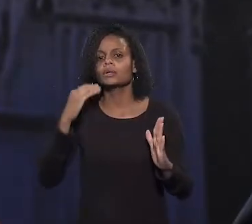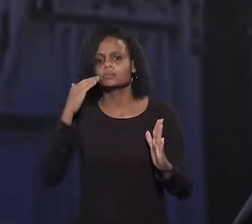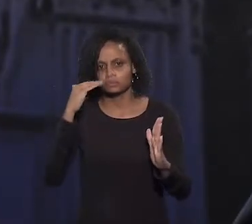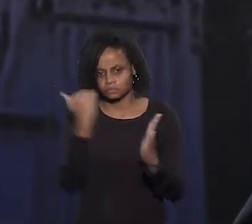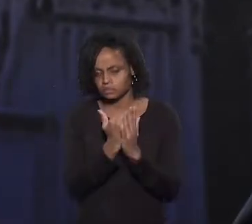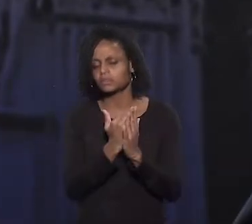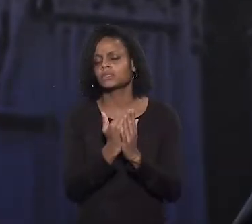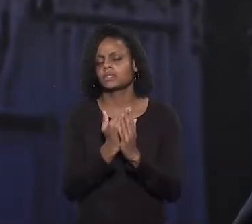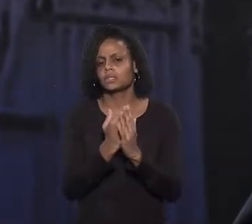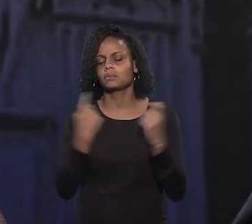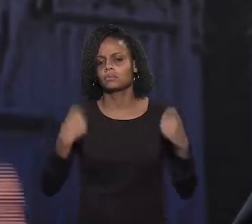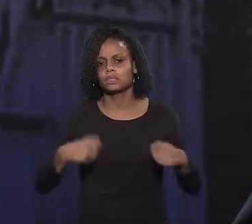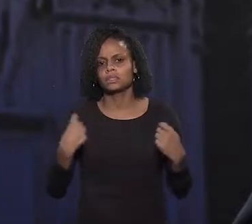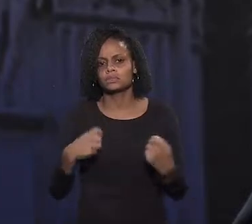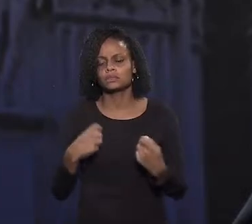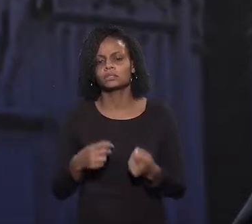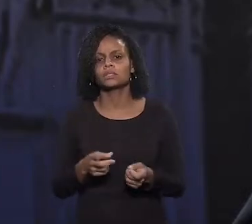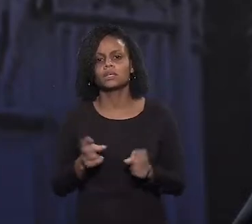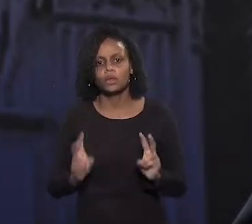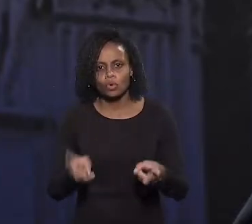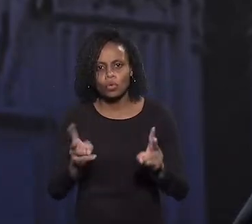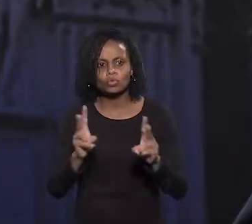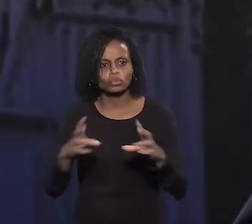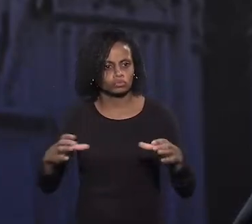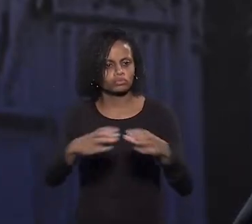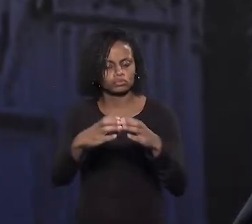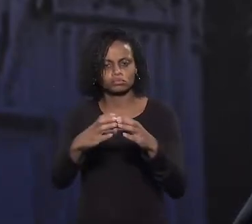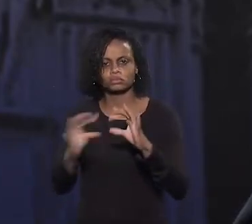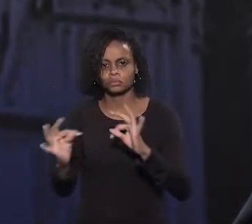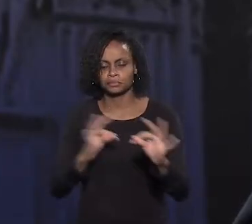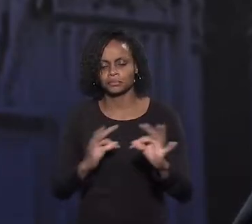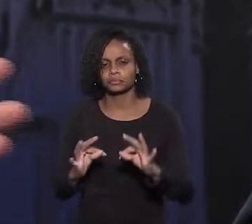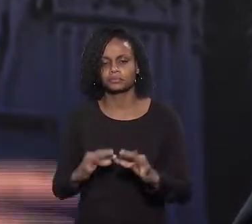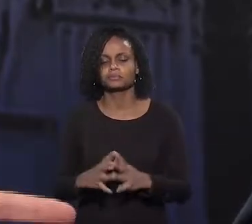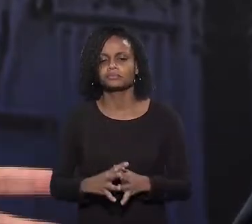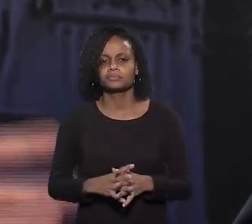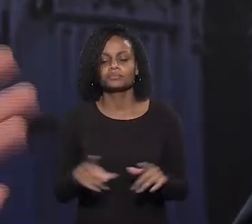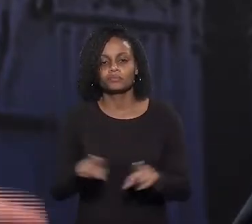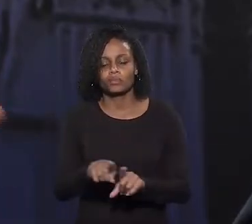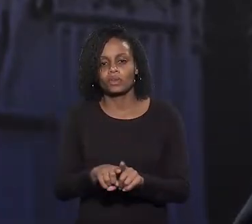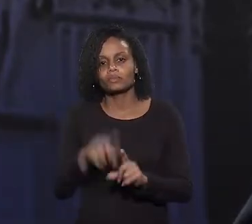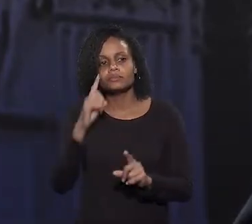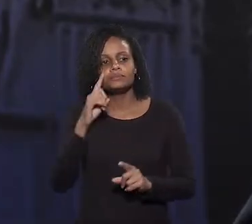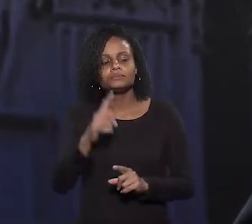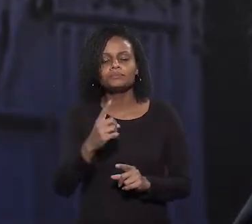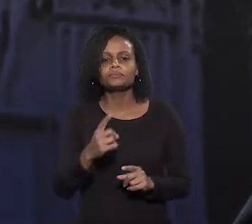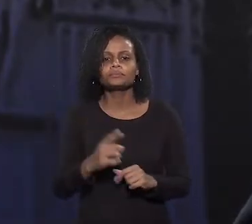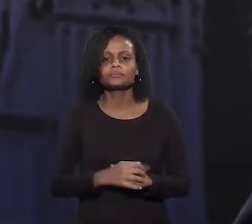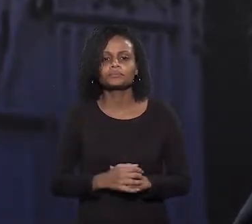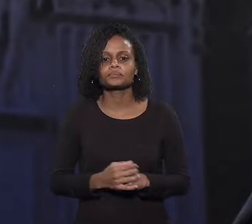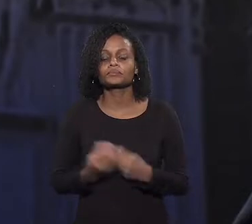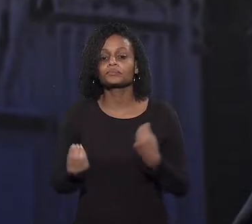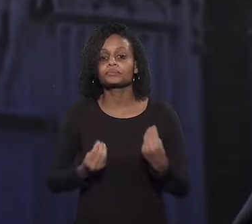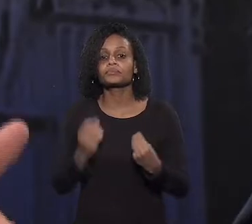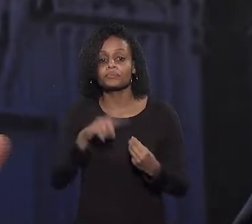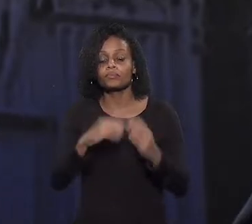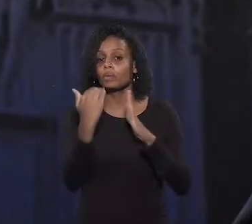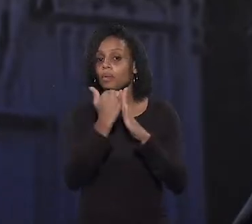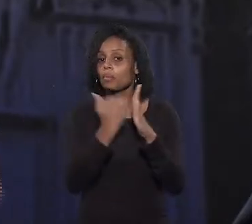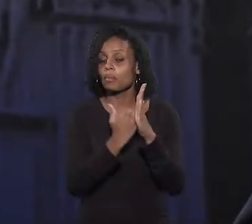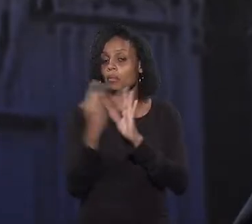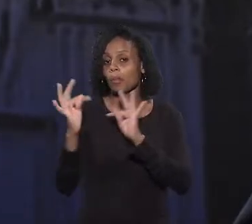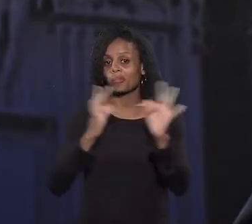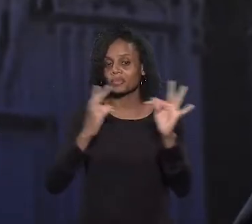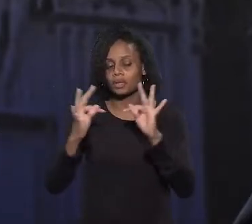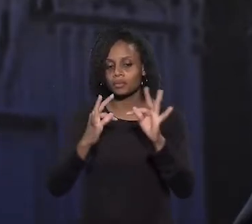são exigidas têm que ser cumpridas para manter a abertura do local, né? E também para ver como é o plano